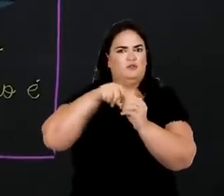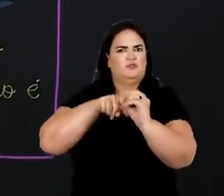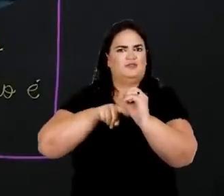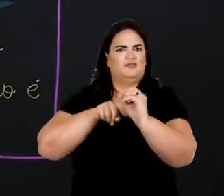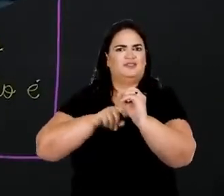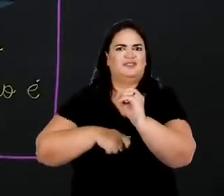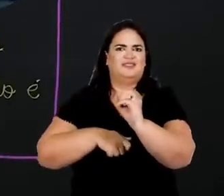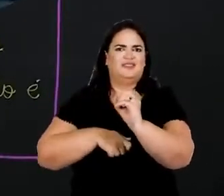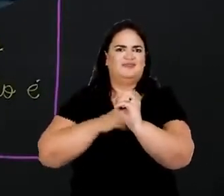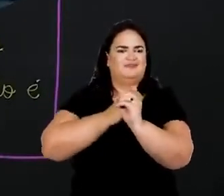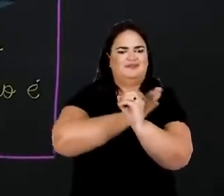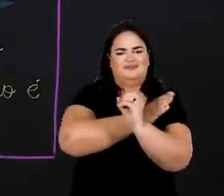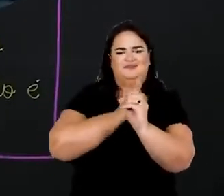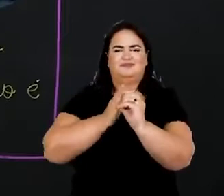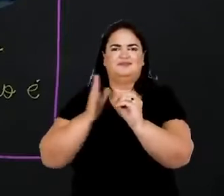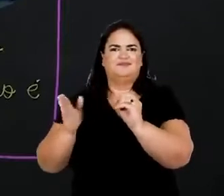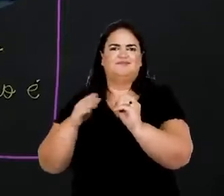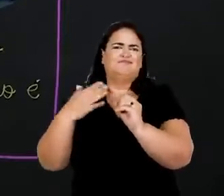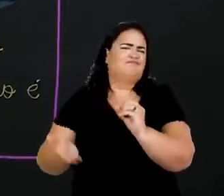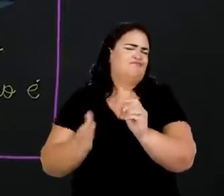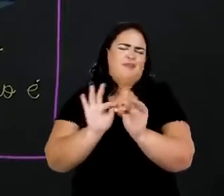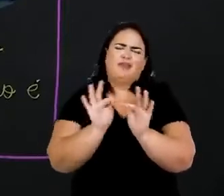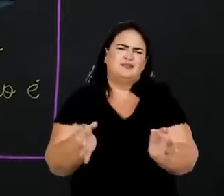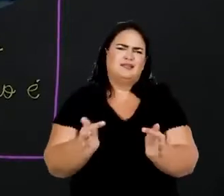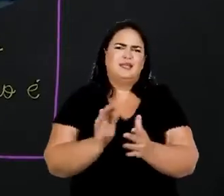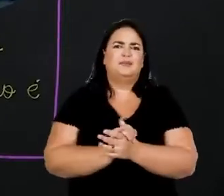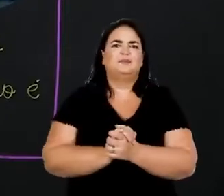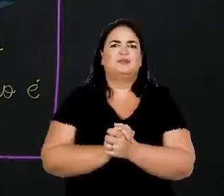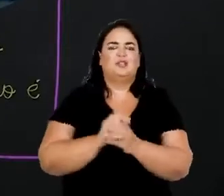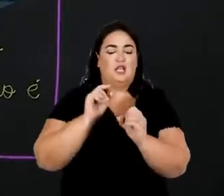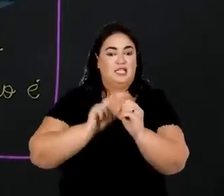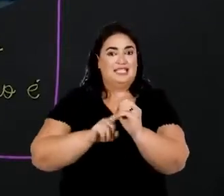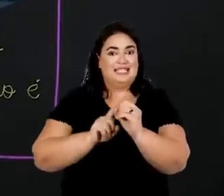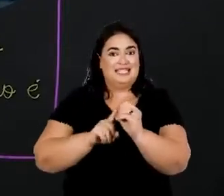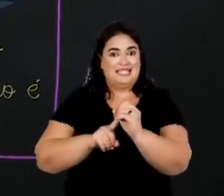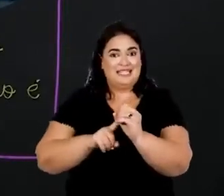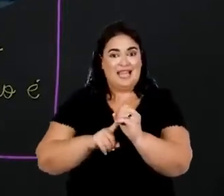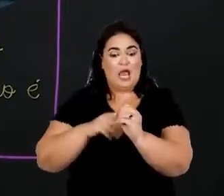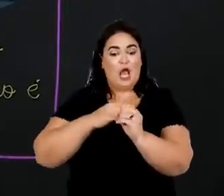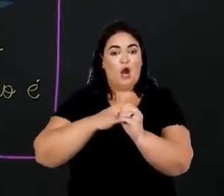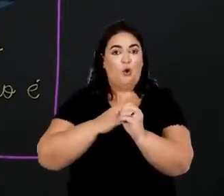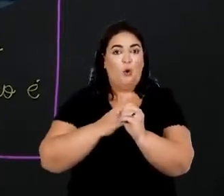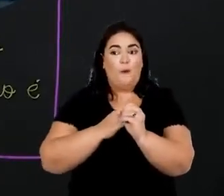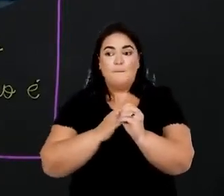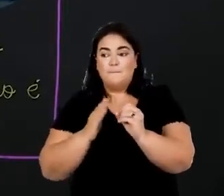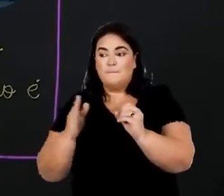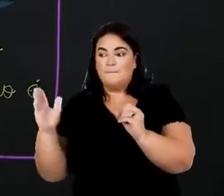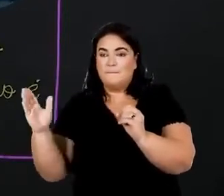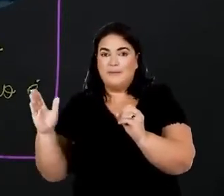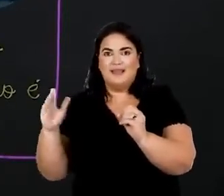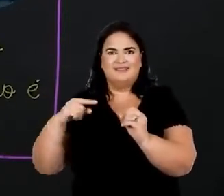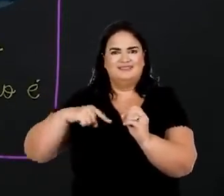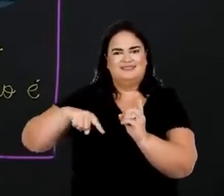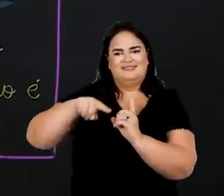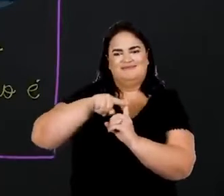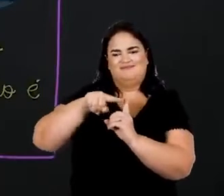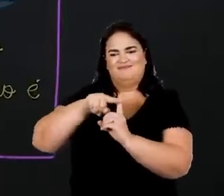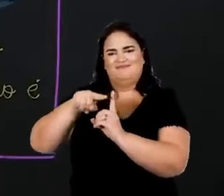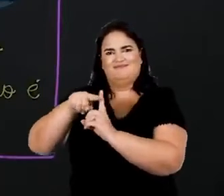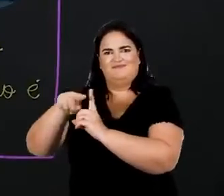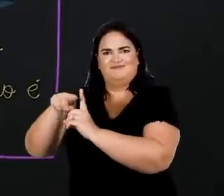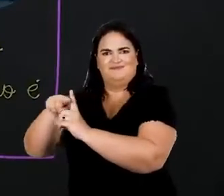o quê que isso quer dizer simples que a partir do número zero para a sua direita eu tenho valores